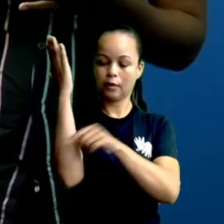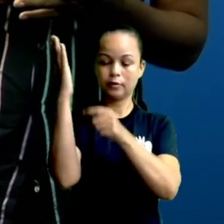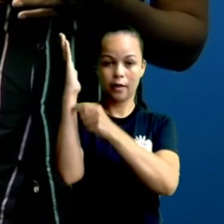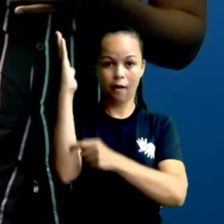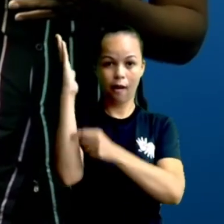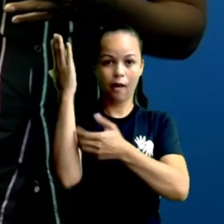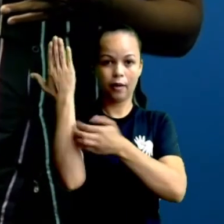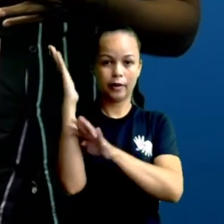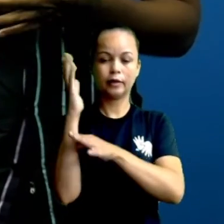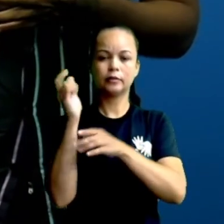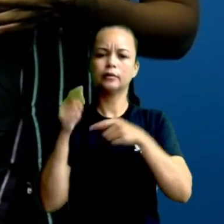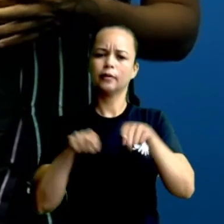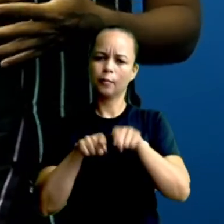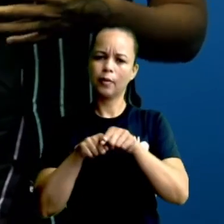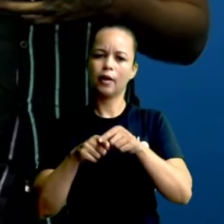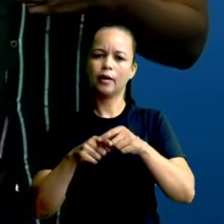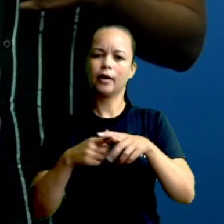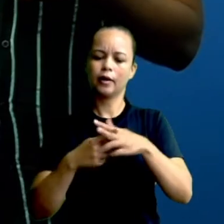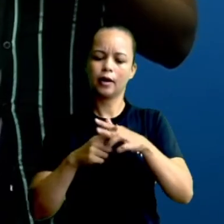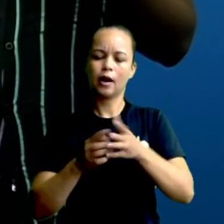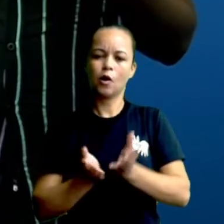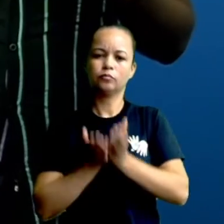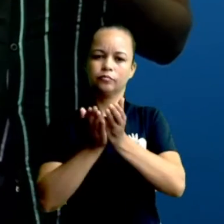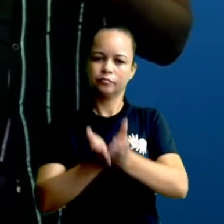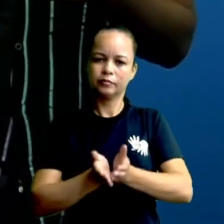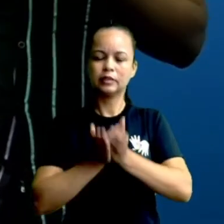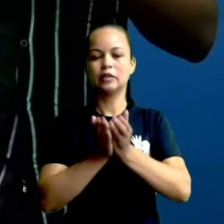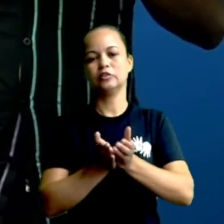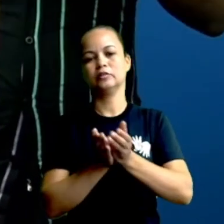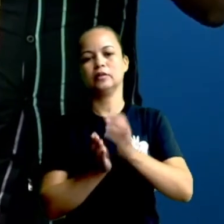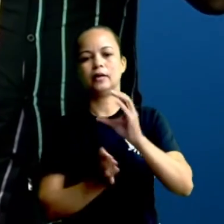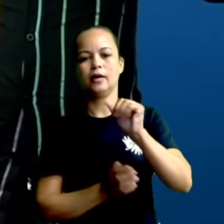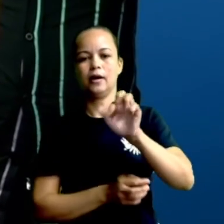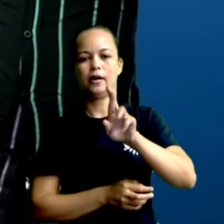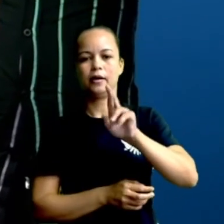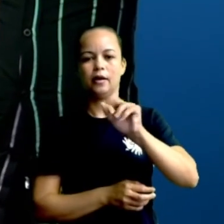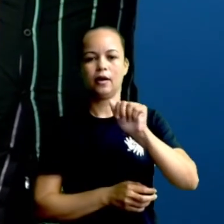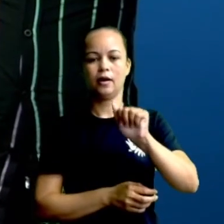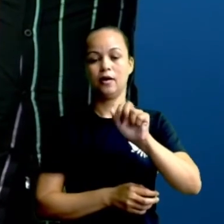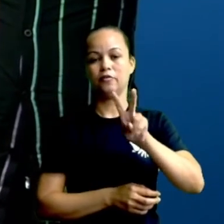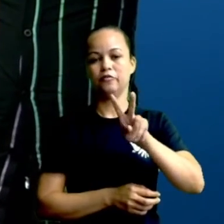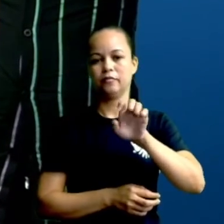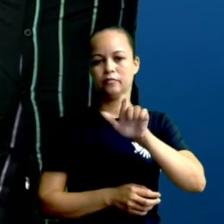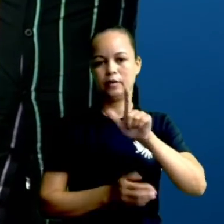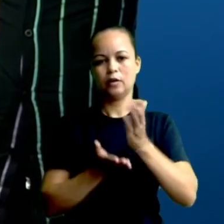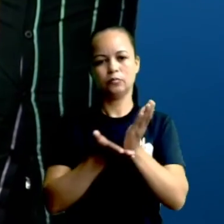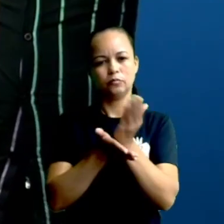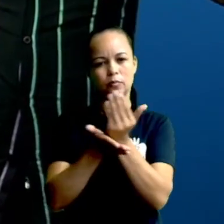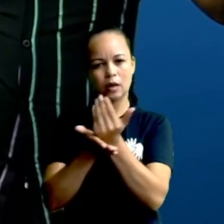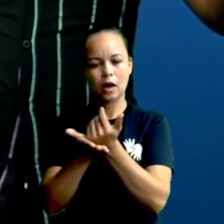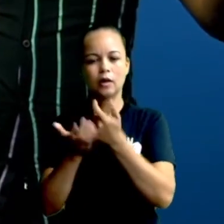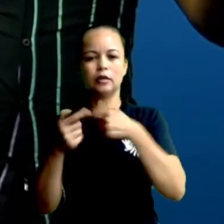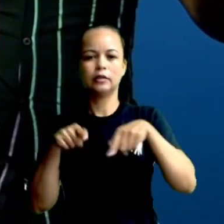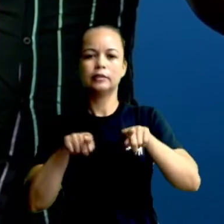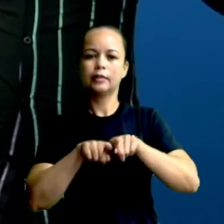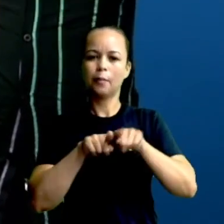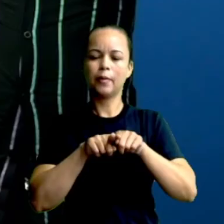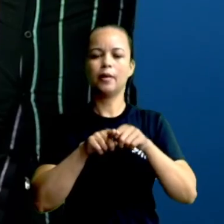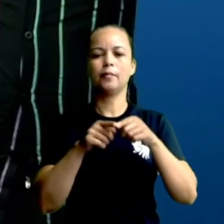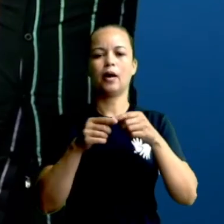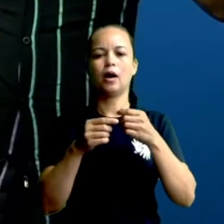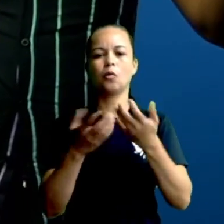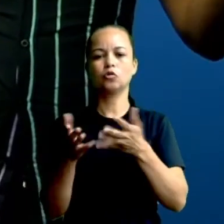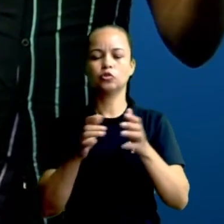construção naval e arquitetônica, para construir as caravelas, né? Era utilizada na construção arquitetônica para construir